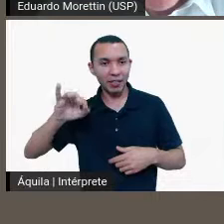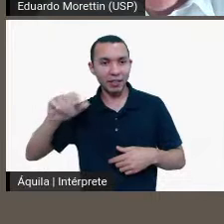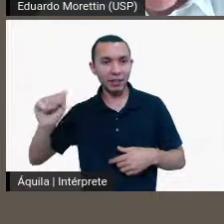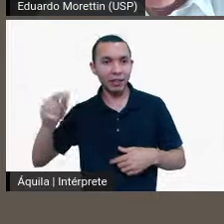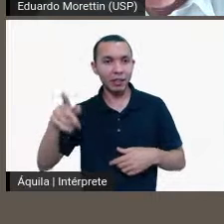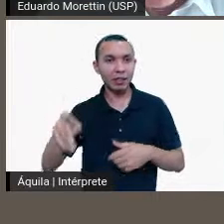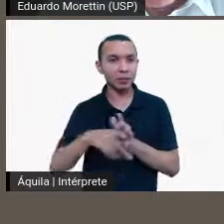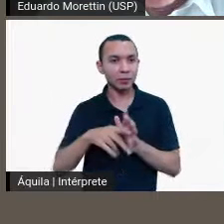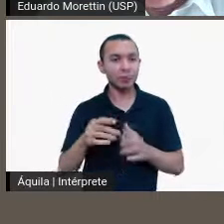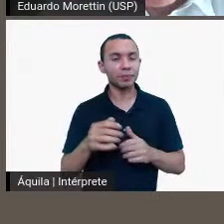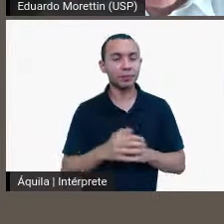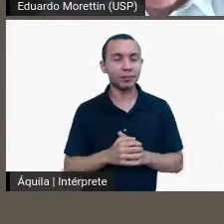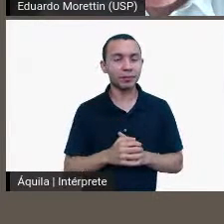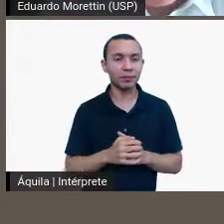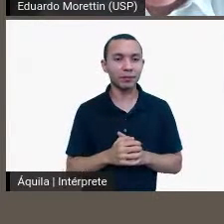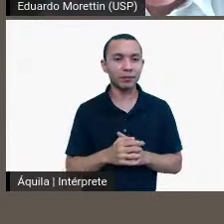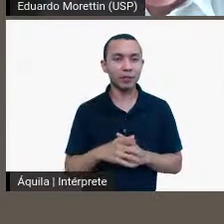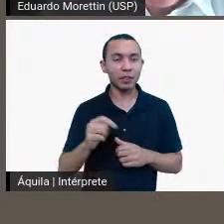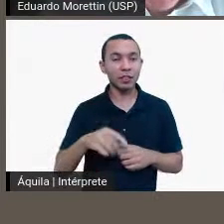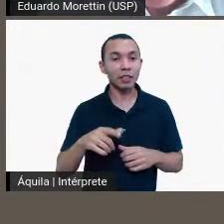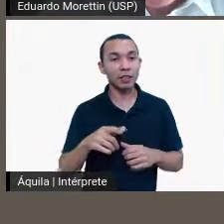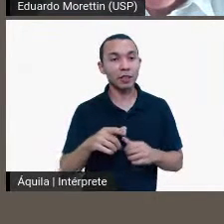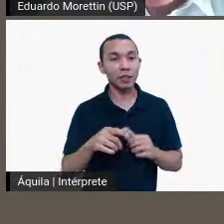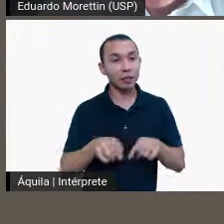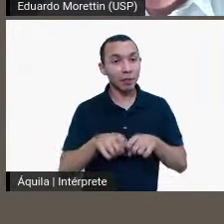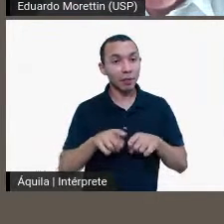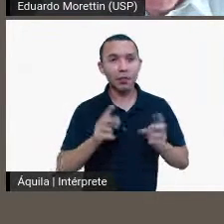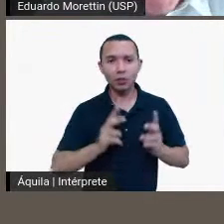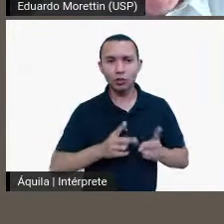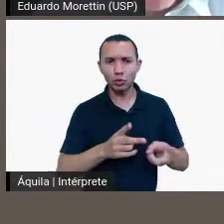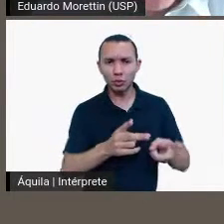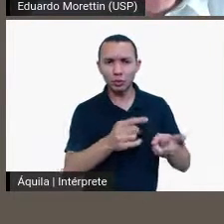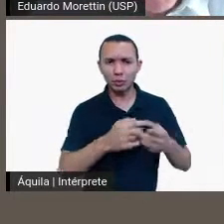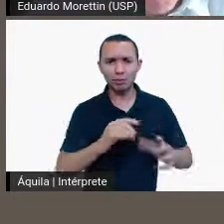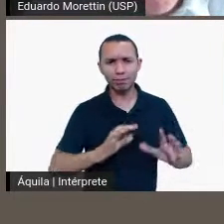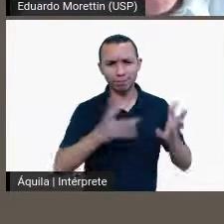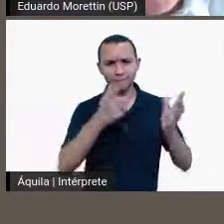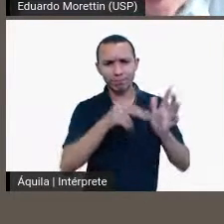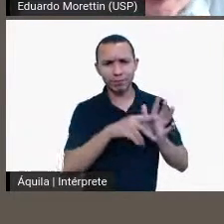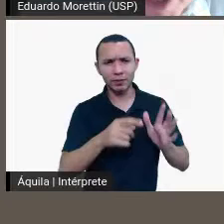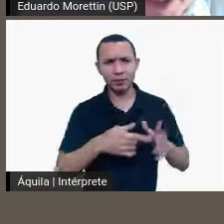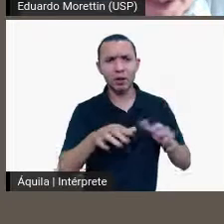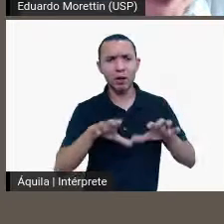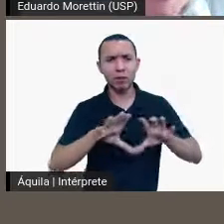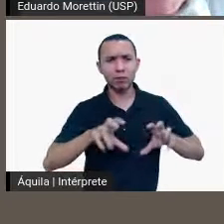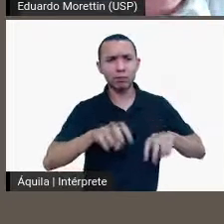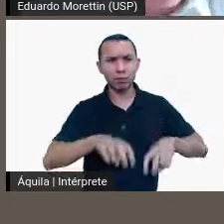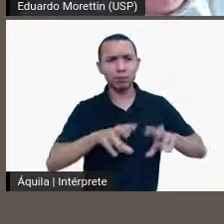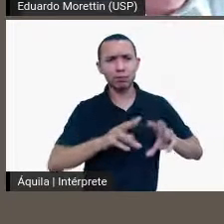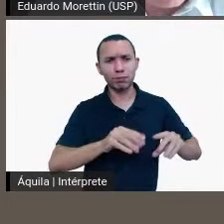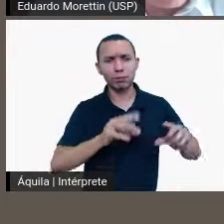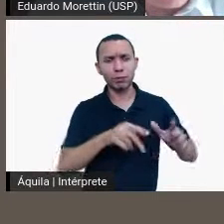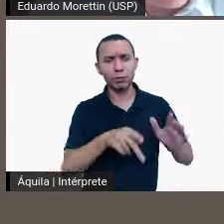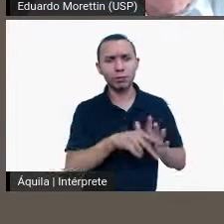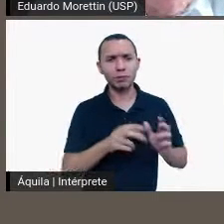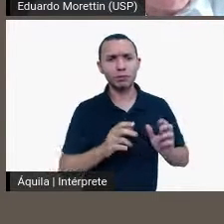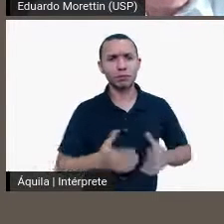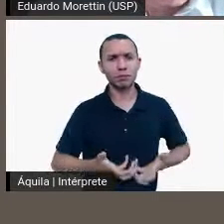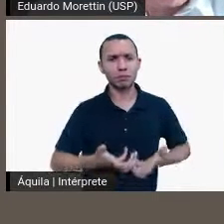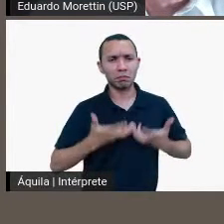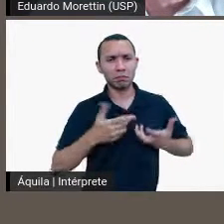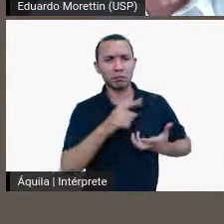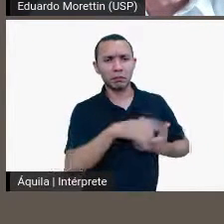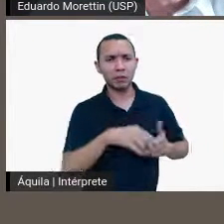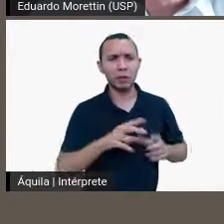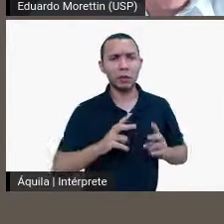compram um leito noturno de luxo e seguem refestelados numa poltrona Pullman, ardorosos e minazes